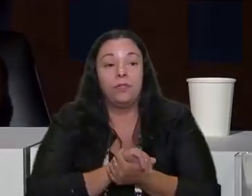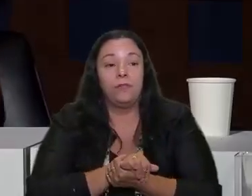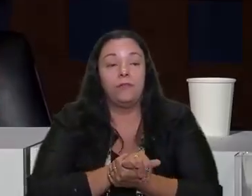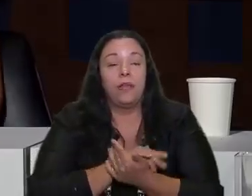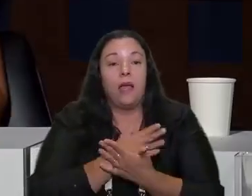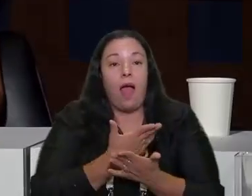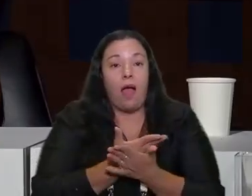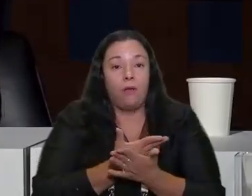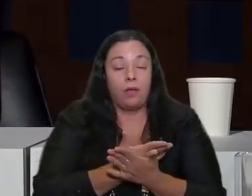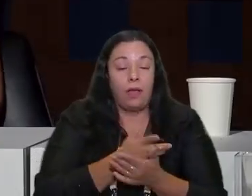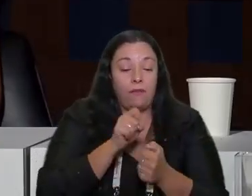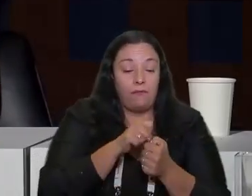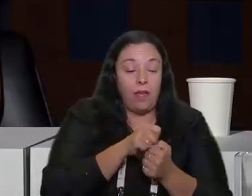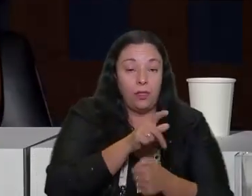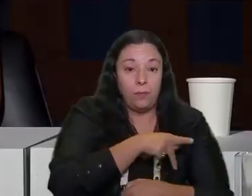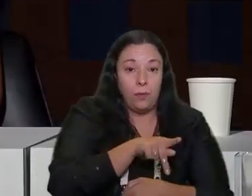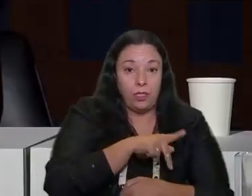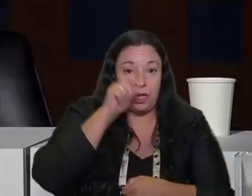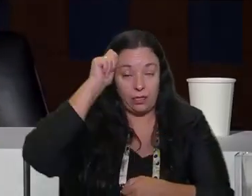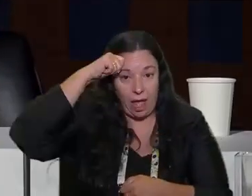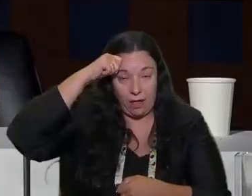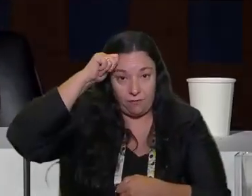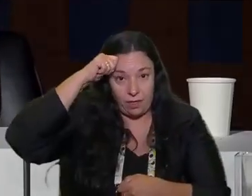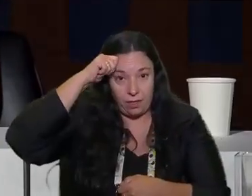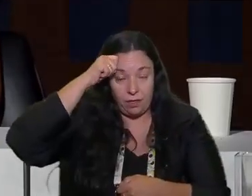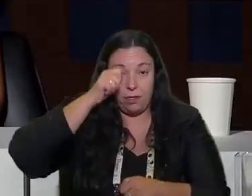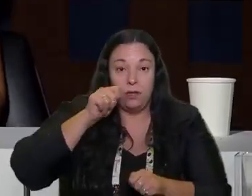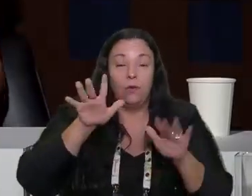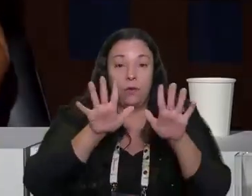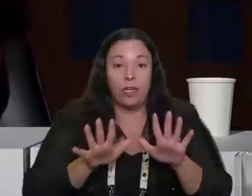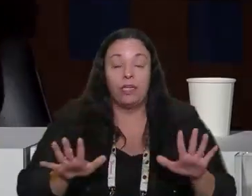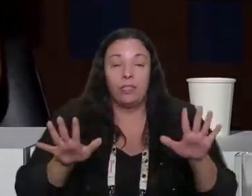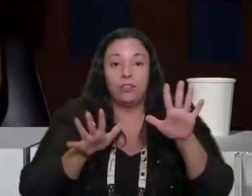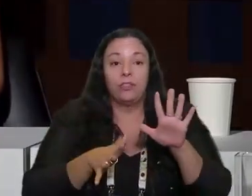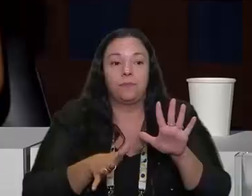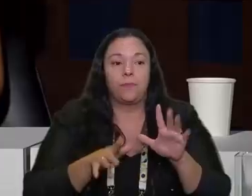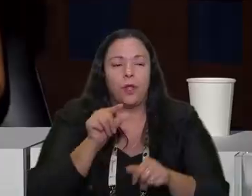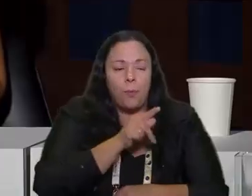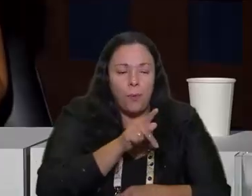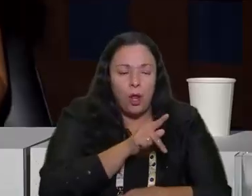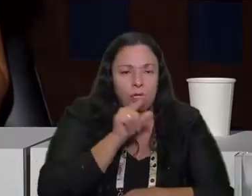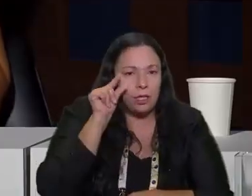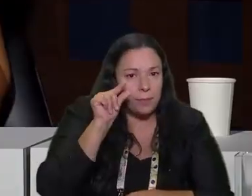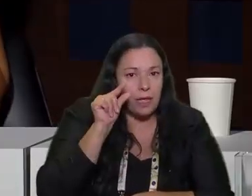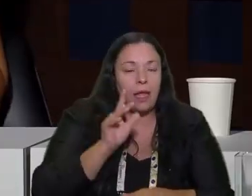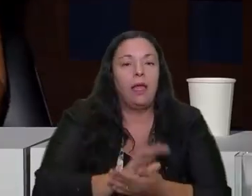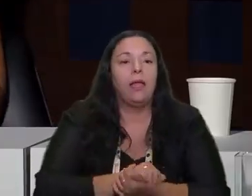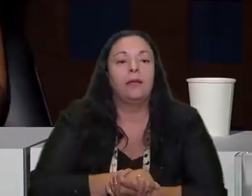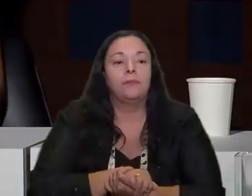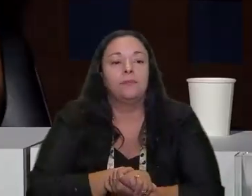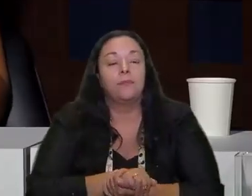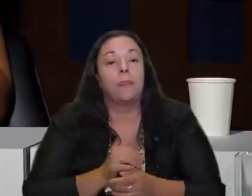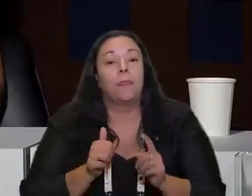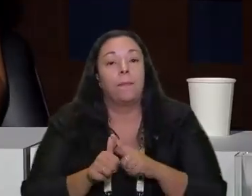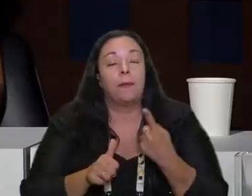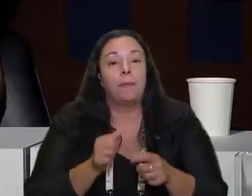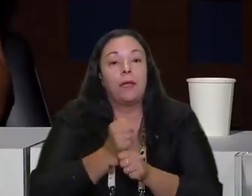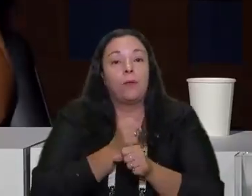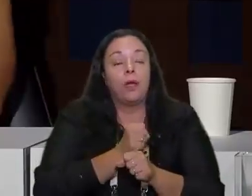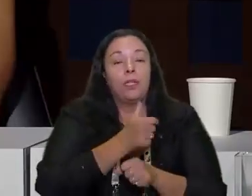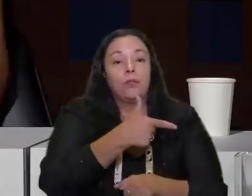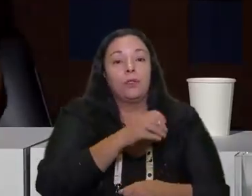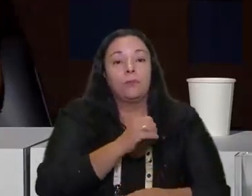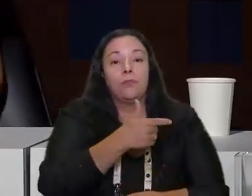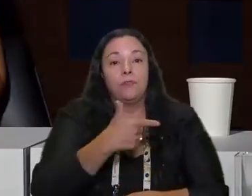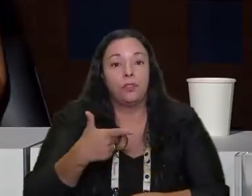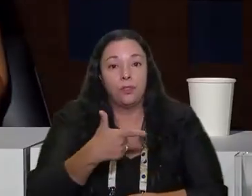sobre... A gente fez um projeto chamado África, um continente diverso, que começa com um projeto bem pequenininho, no primeiro ano, em